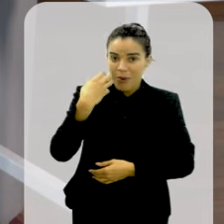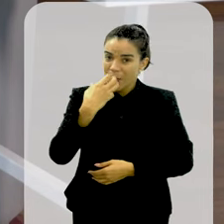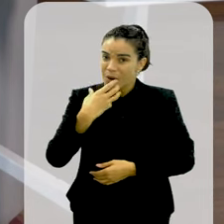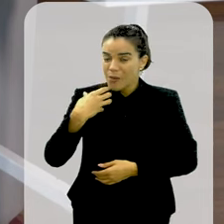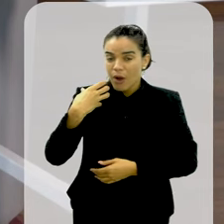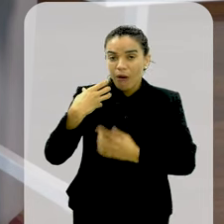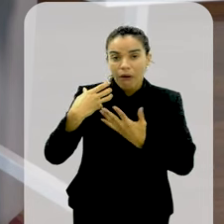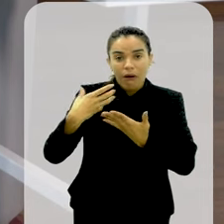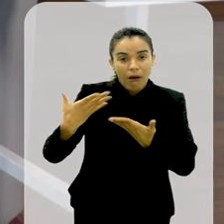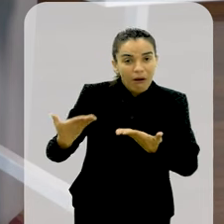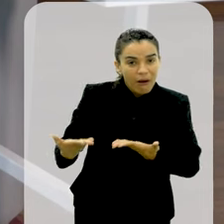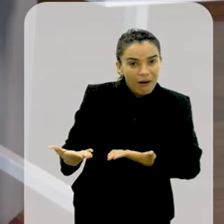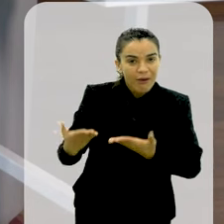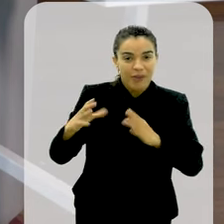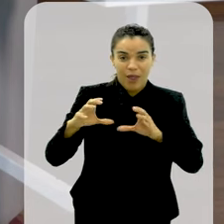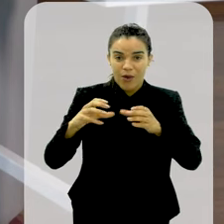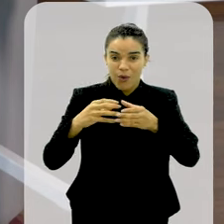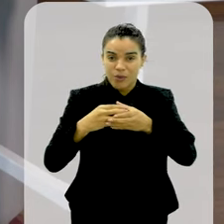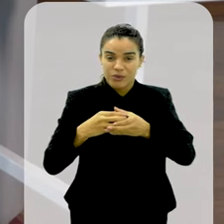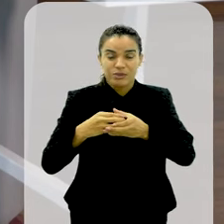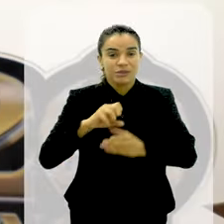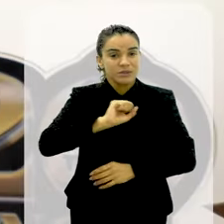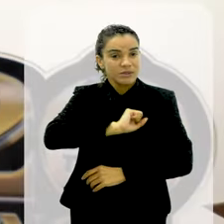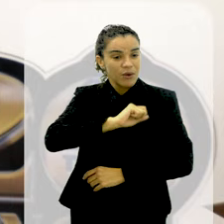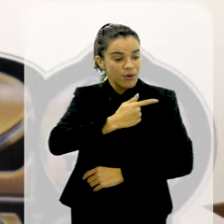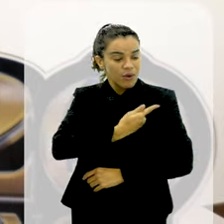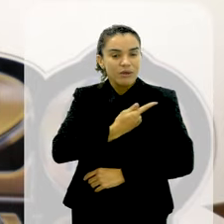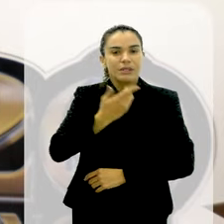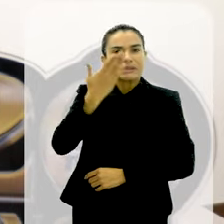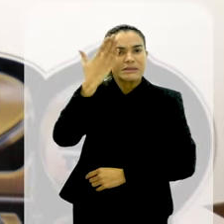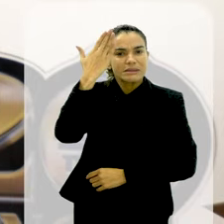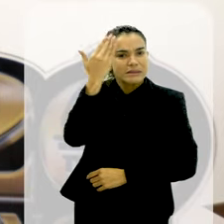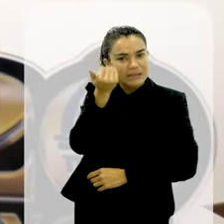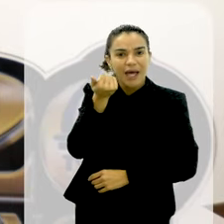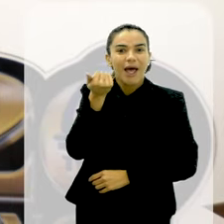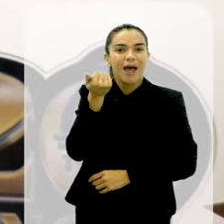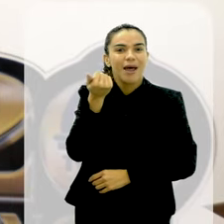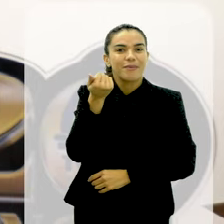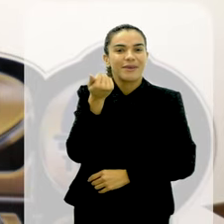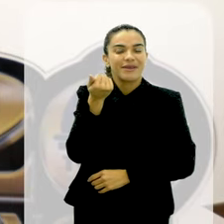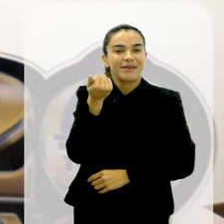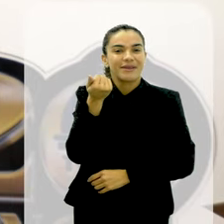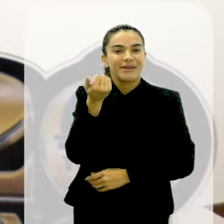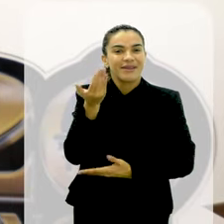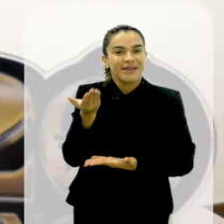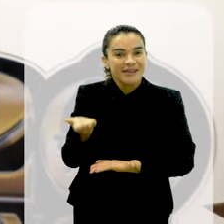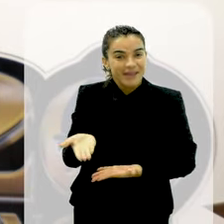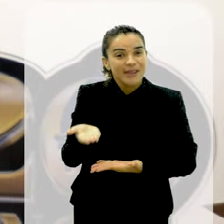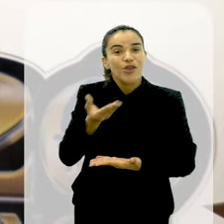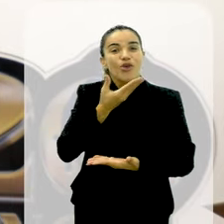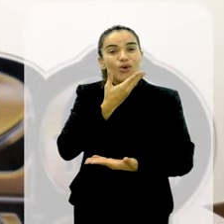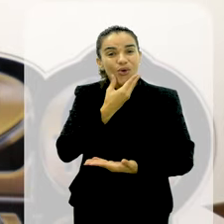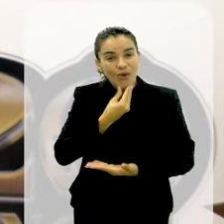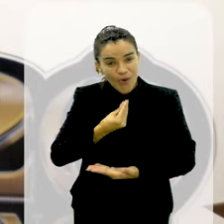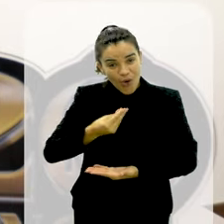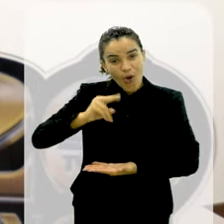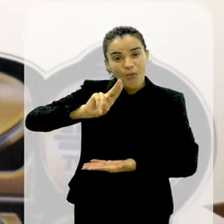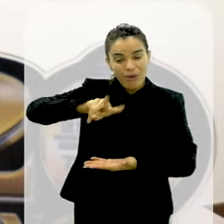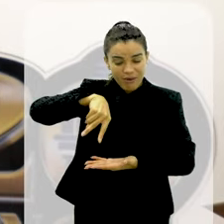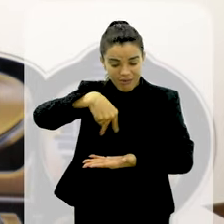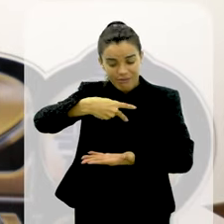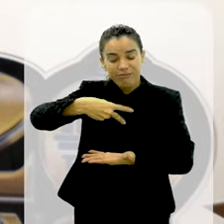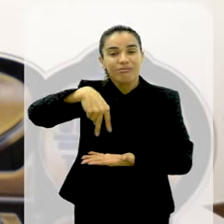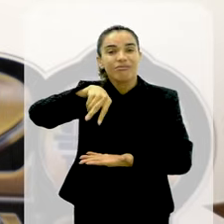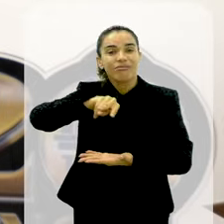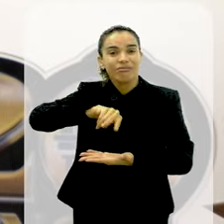na Unidos do Porto da Pedra, na comunidade de São Gonçalo, e sabem, pelo menos, o mínimo, que Nijinsky